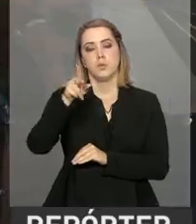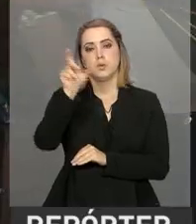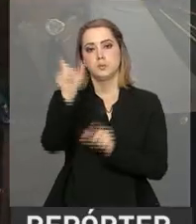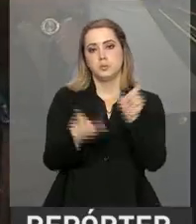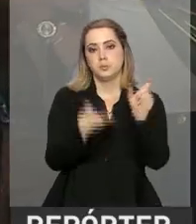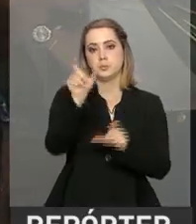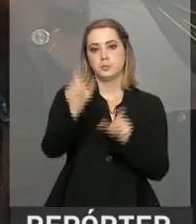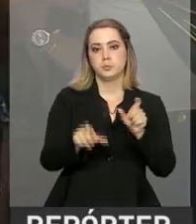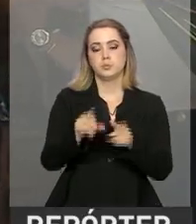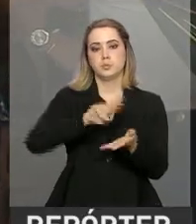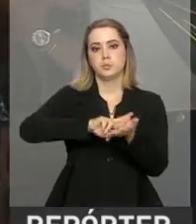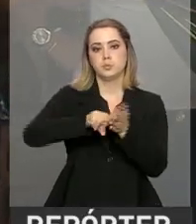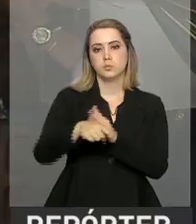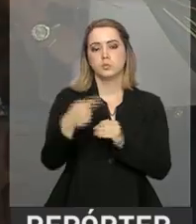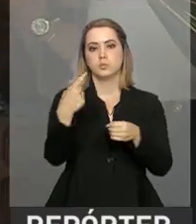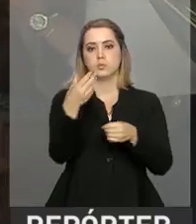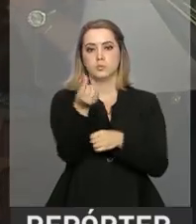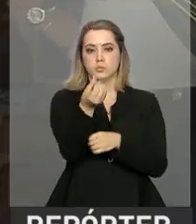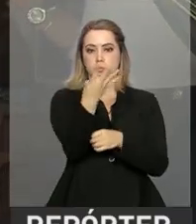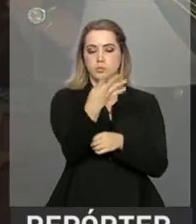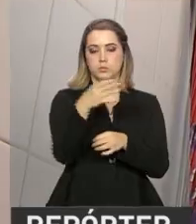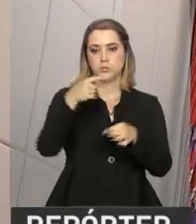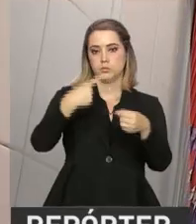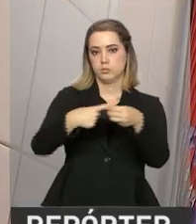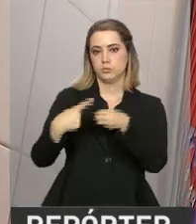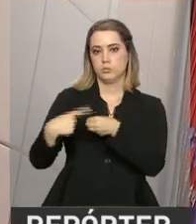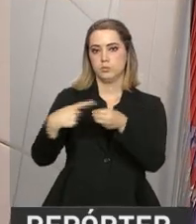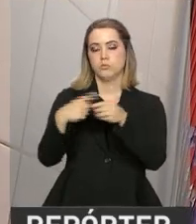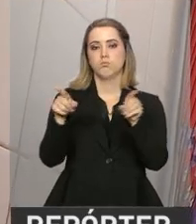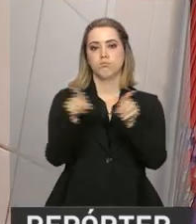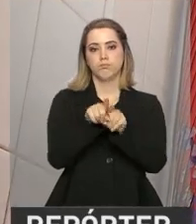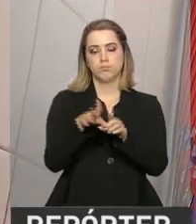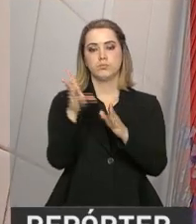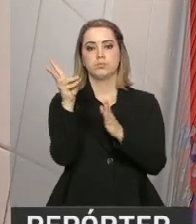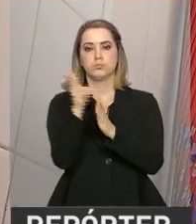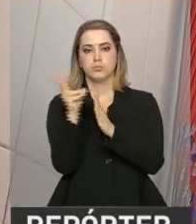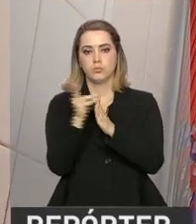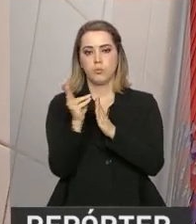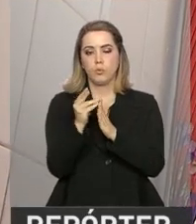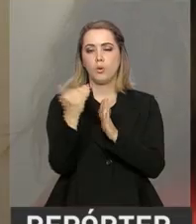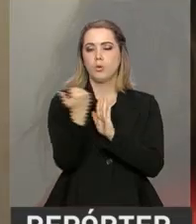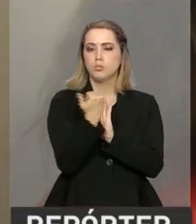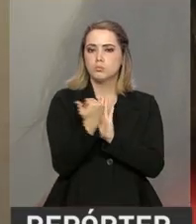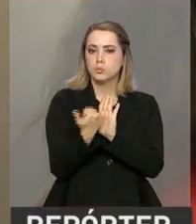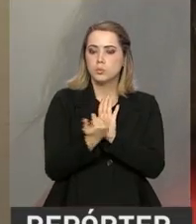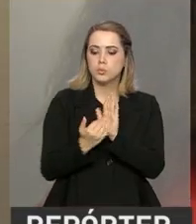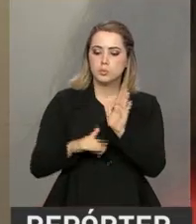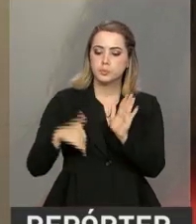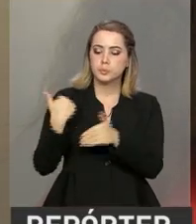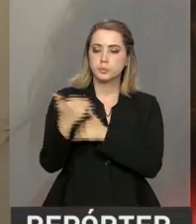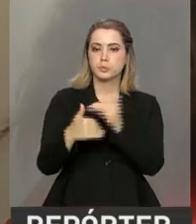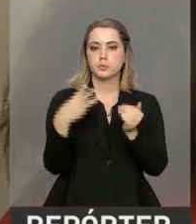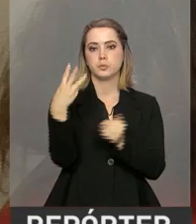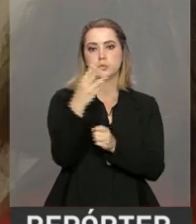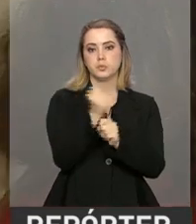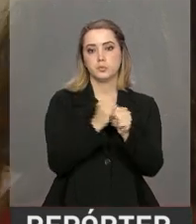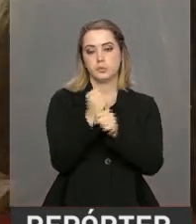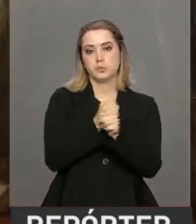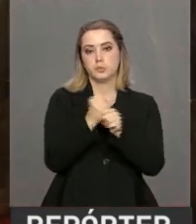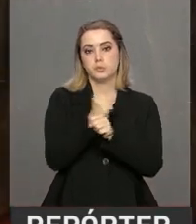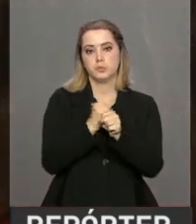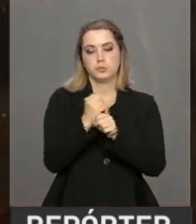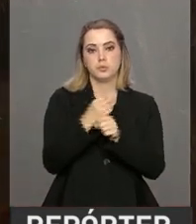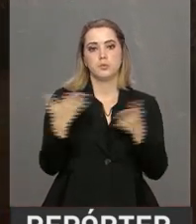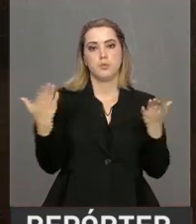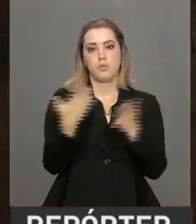áreas indígenas e o governo garantiu a continuidade do programa foi renovado por mais 3S anos o convênio